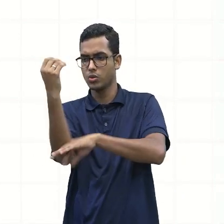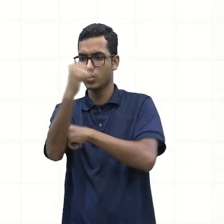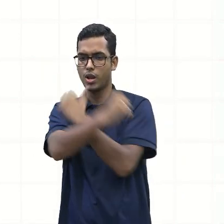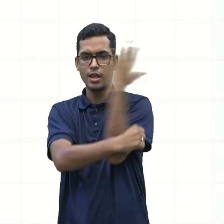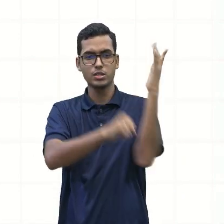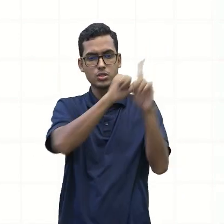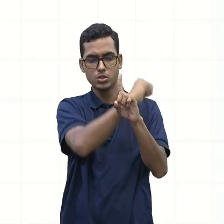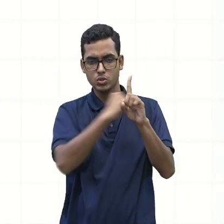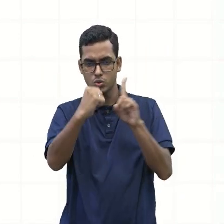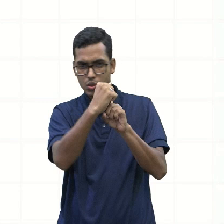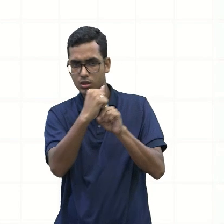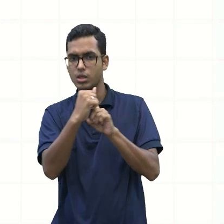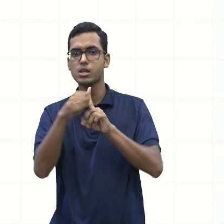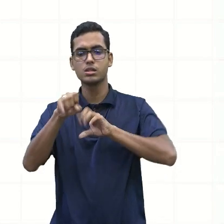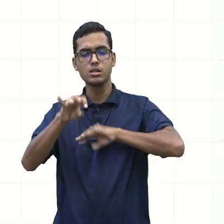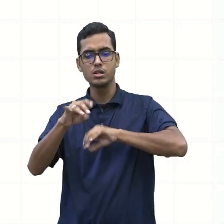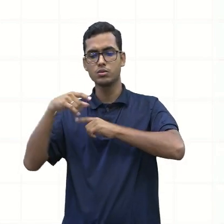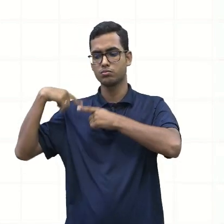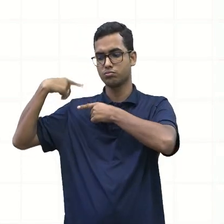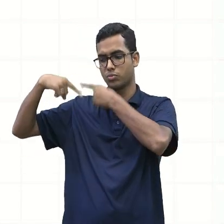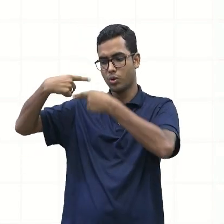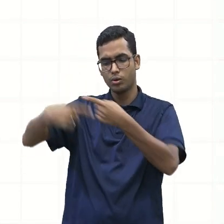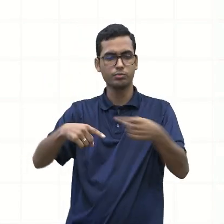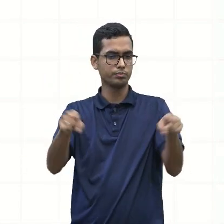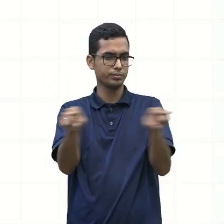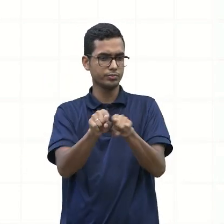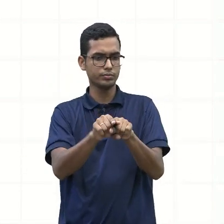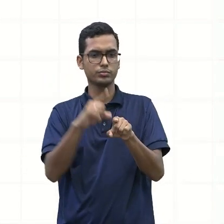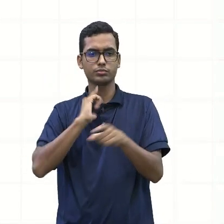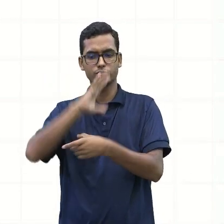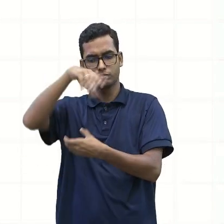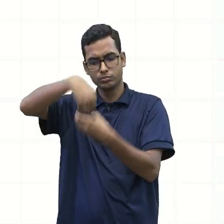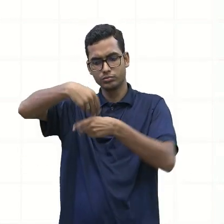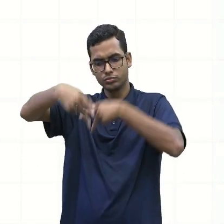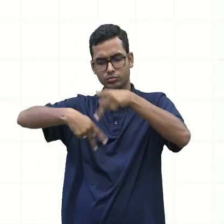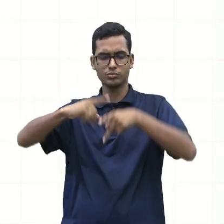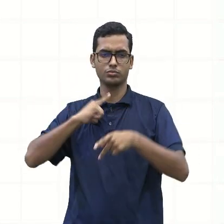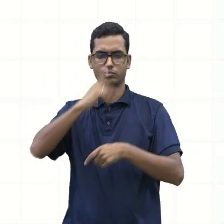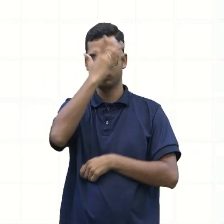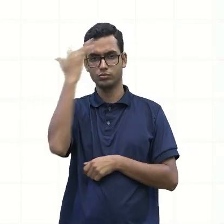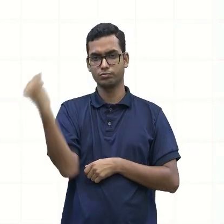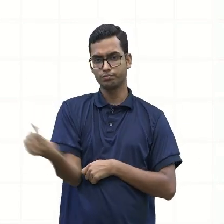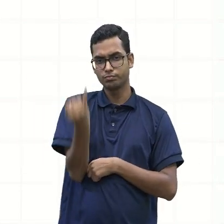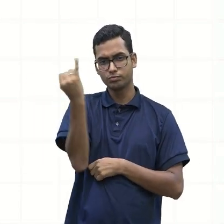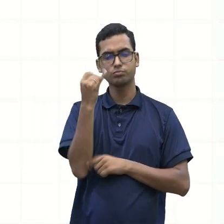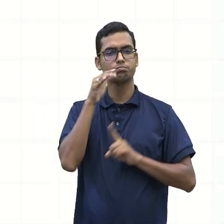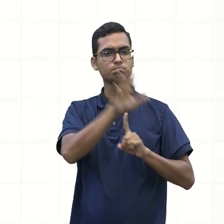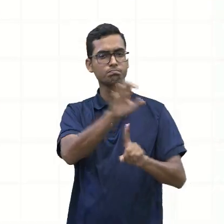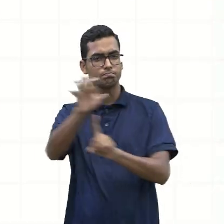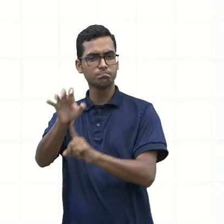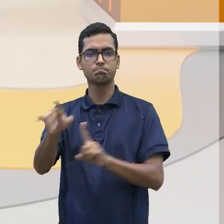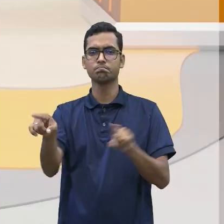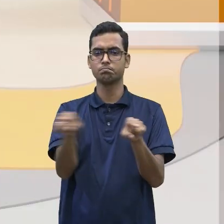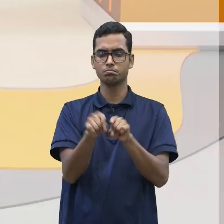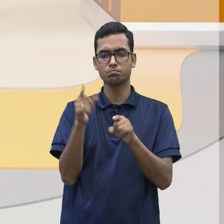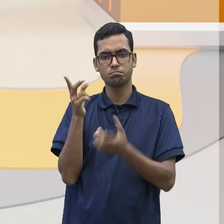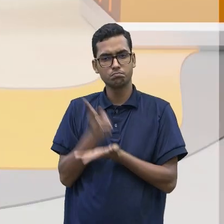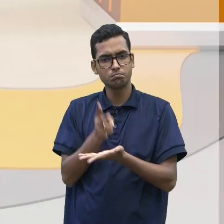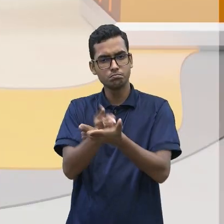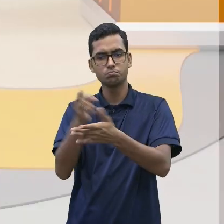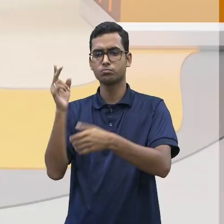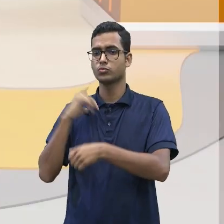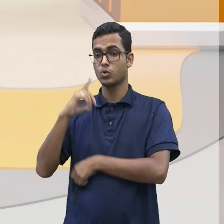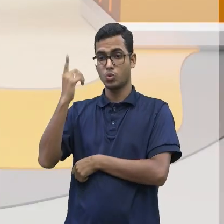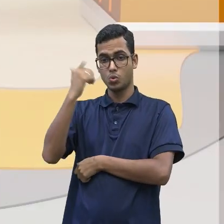povos, nós temos pessoas importantes, influentes, que vai fazer essa função de manter a